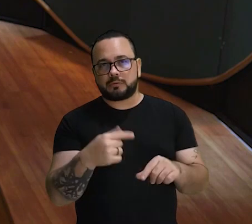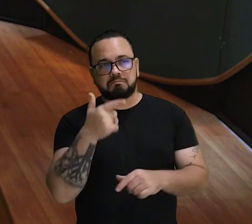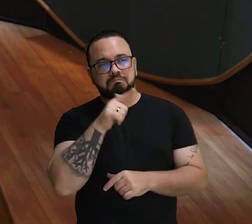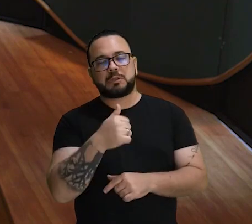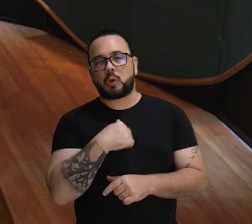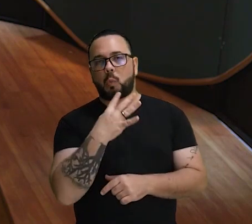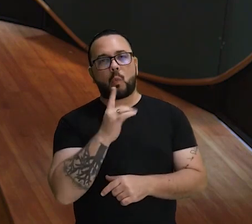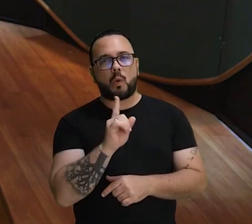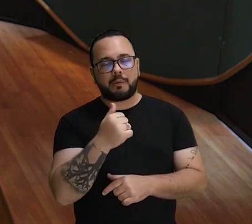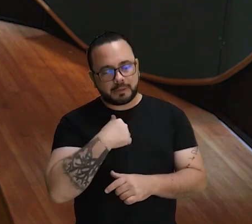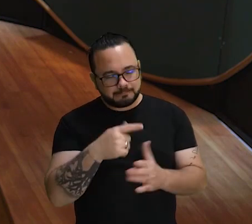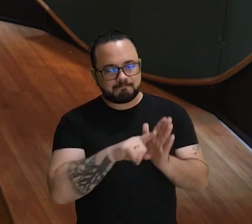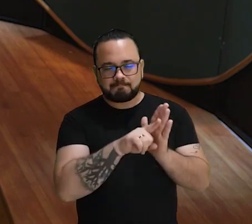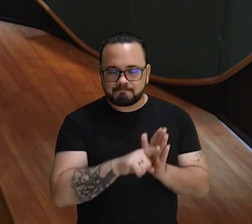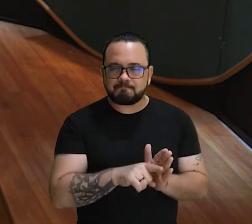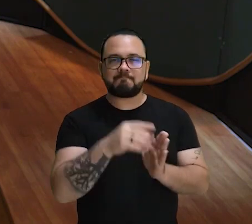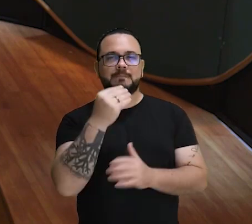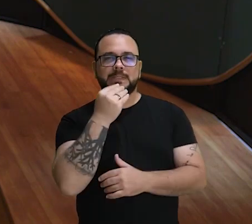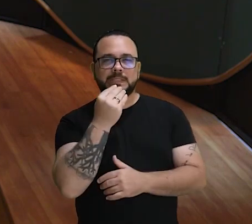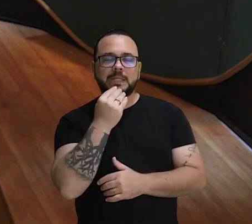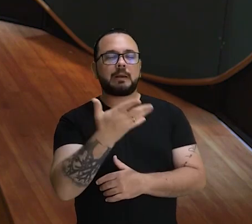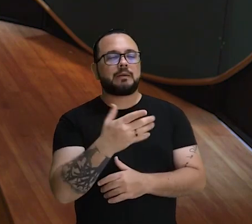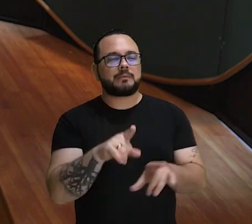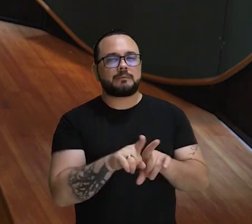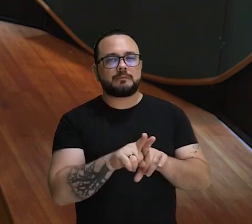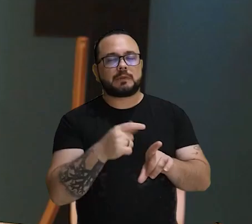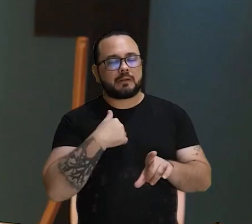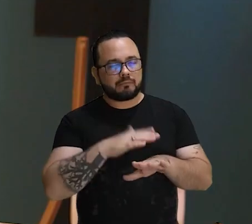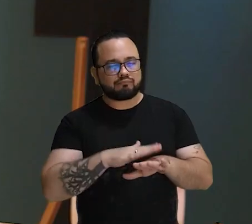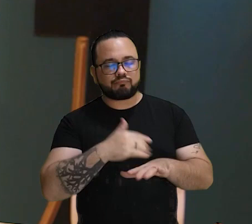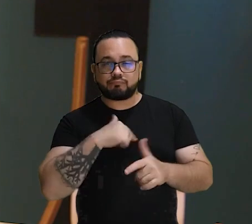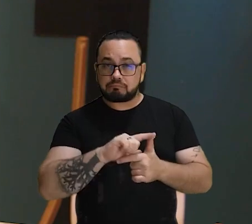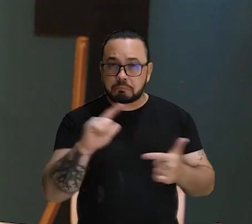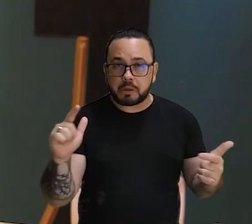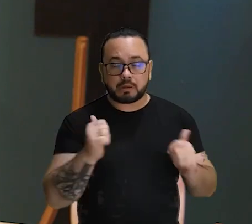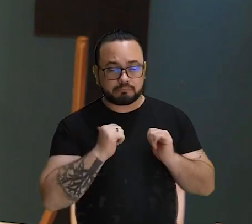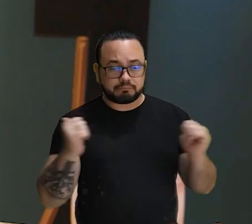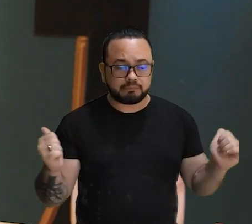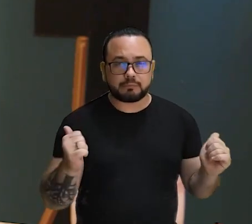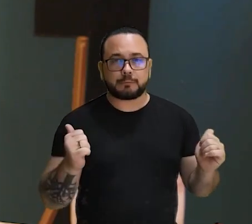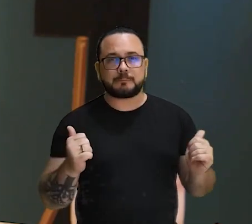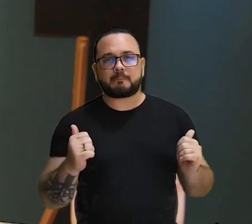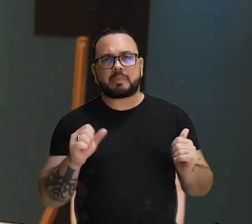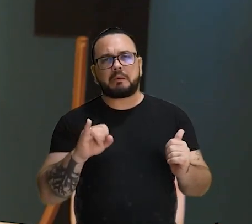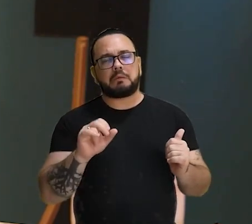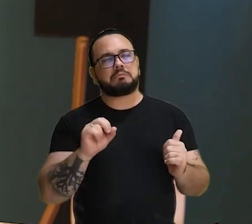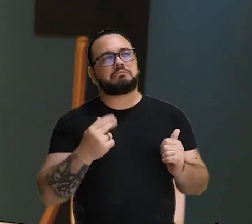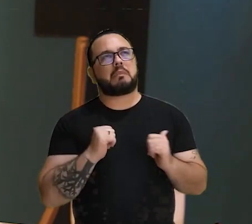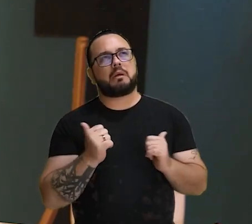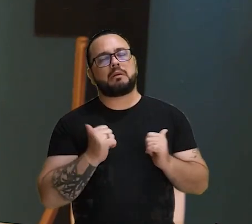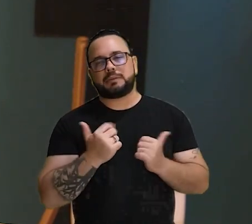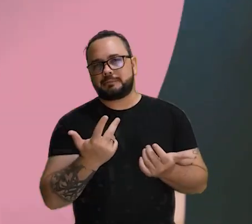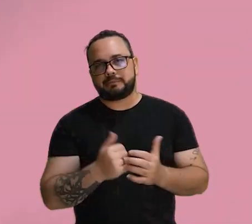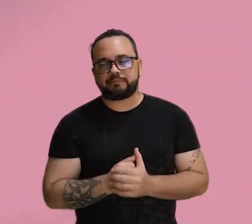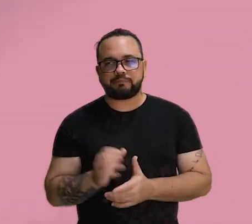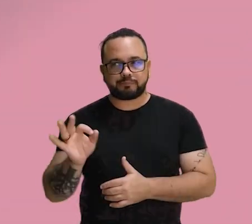relacionar com o que eu não sei. Então, minha busca é sempre buscar esses dispositivos que vão me tirar na zona de conforto para poder criar uma coisa que eu não sei. Senão, a gente fica no mesmo lugar,